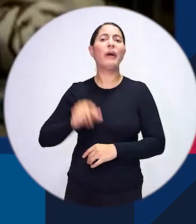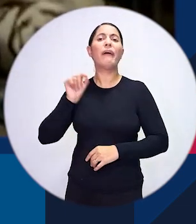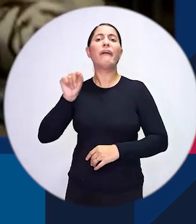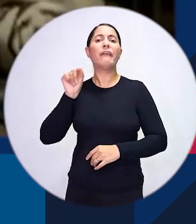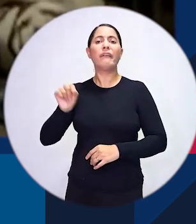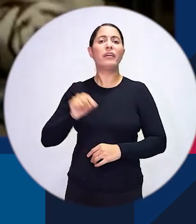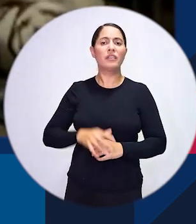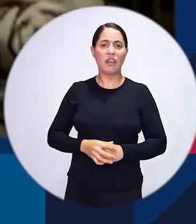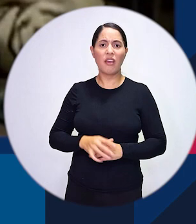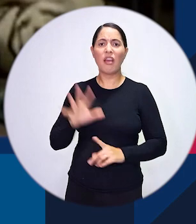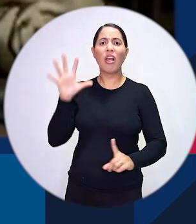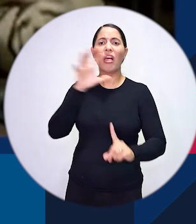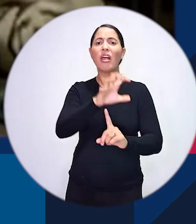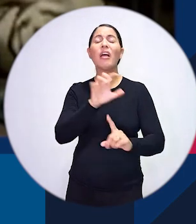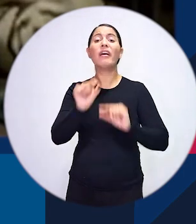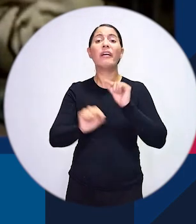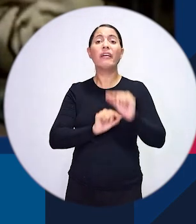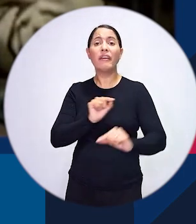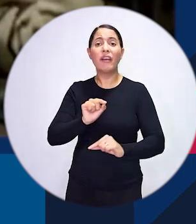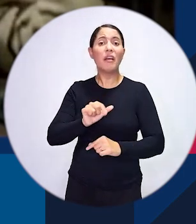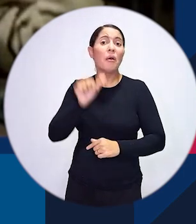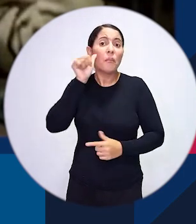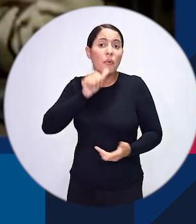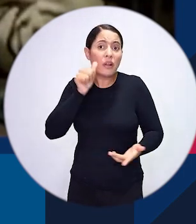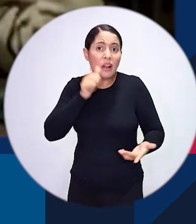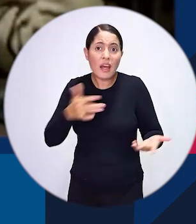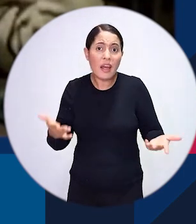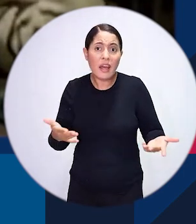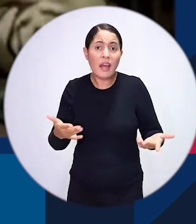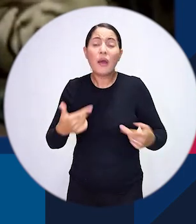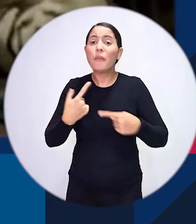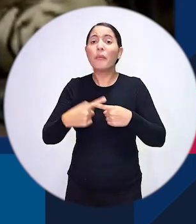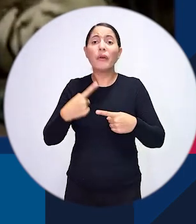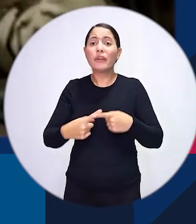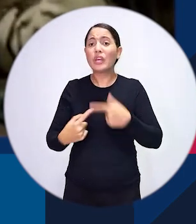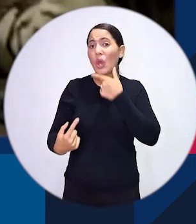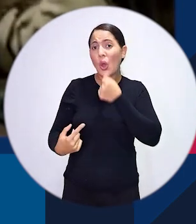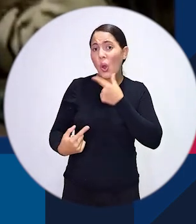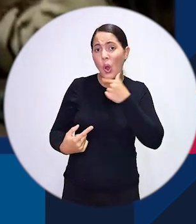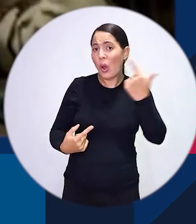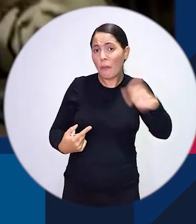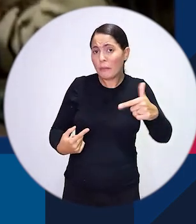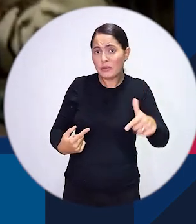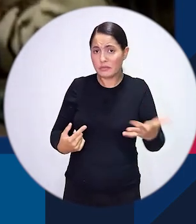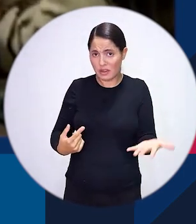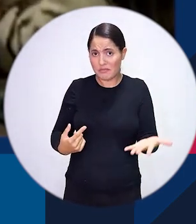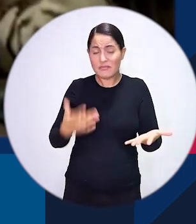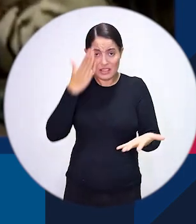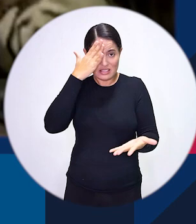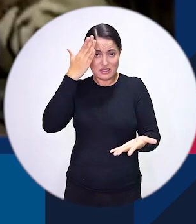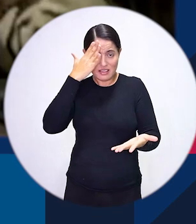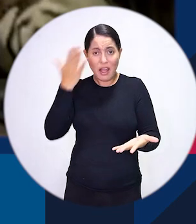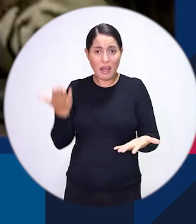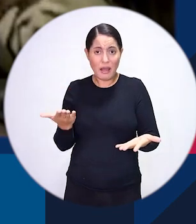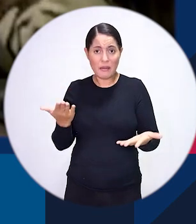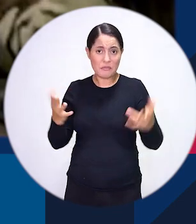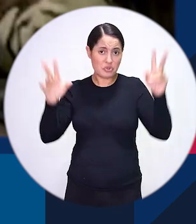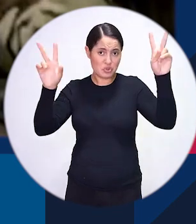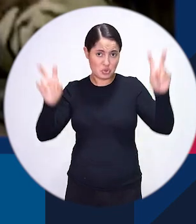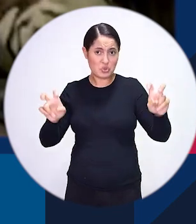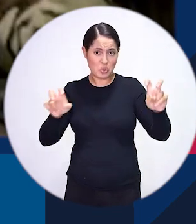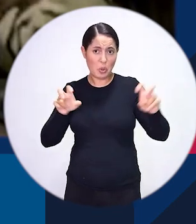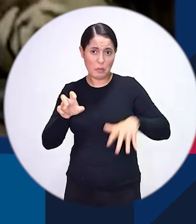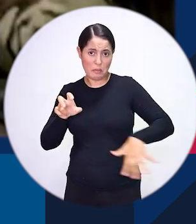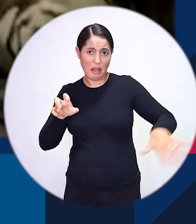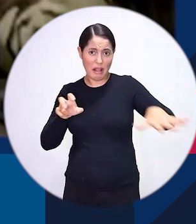está correndo atrás de homens são as mulheres, porque não tem homem, sabe? Esse mercado é